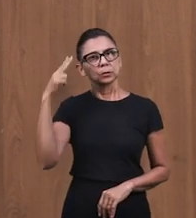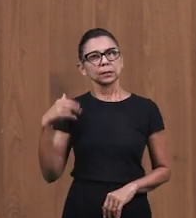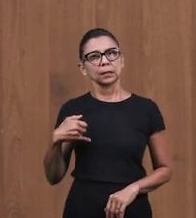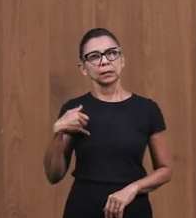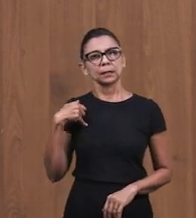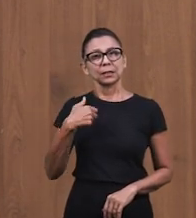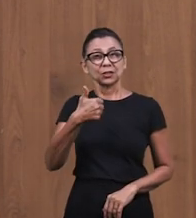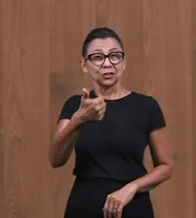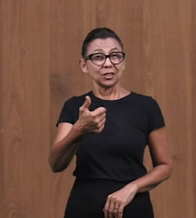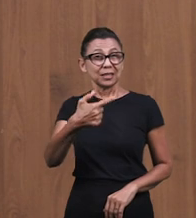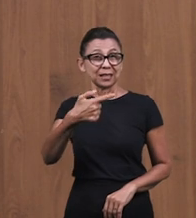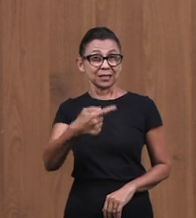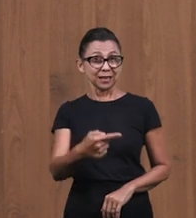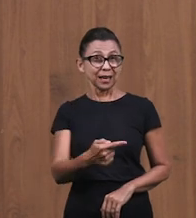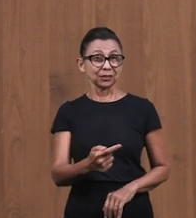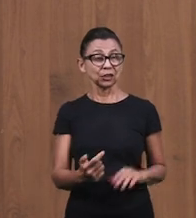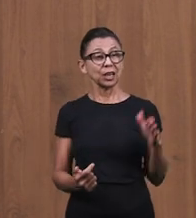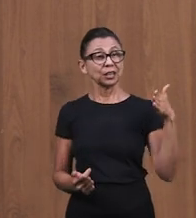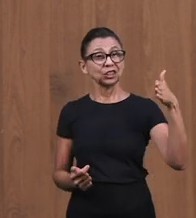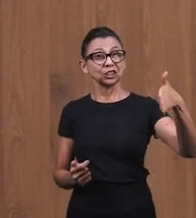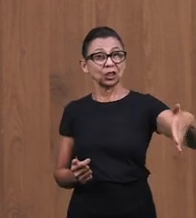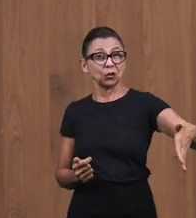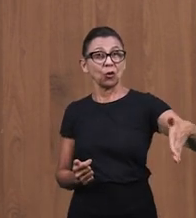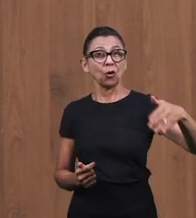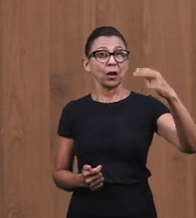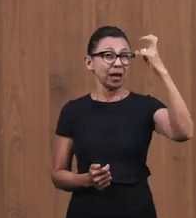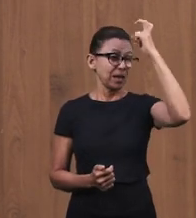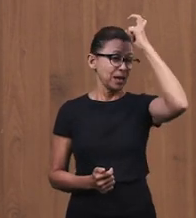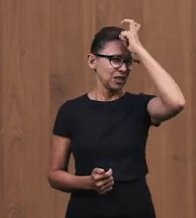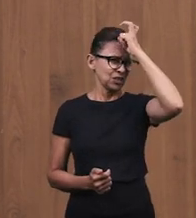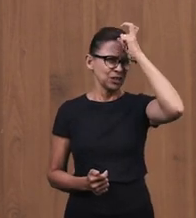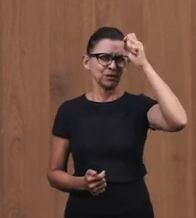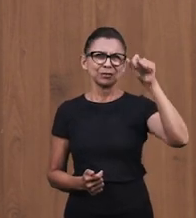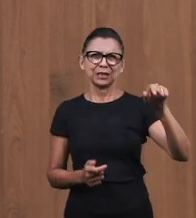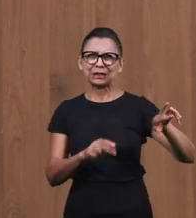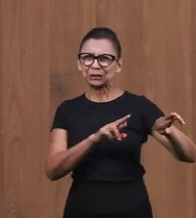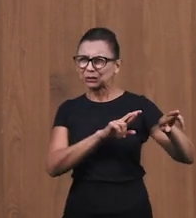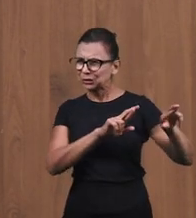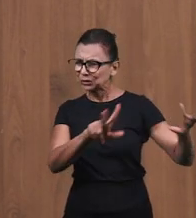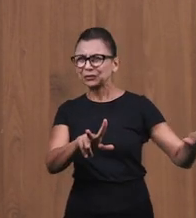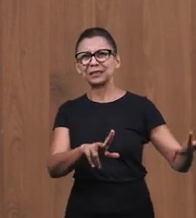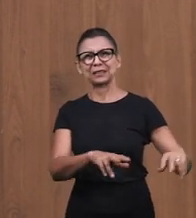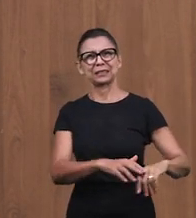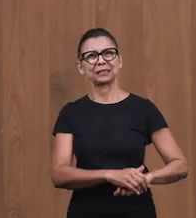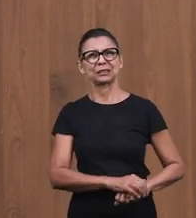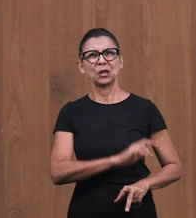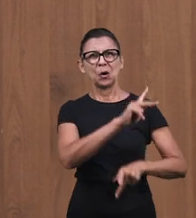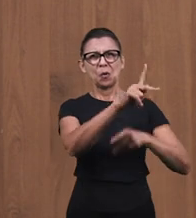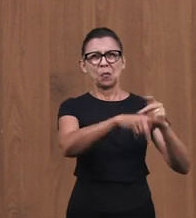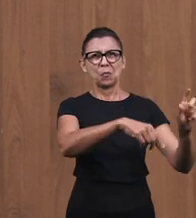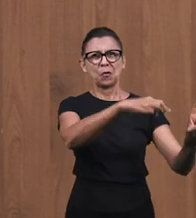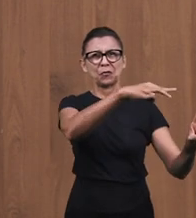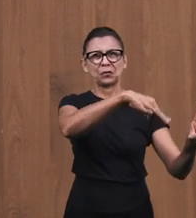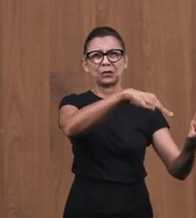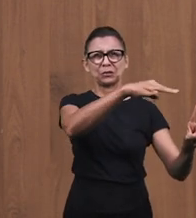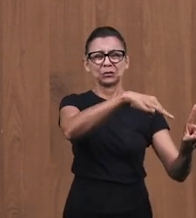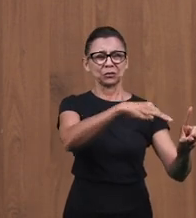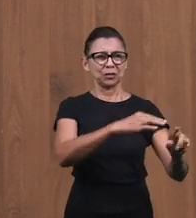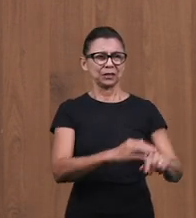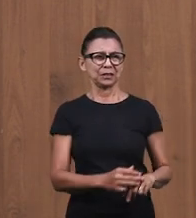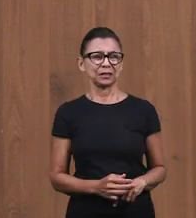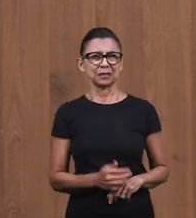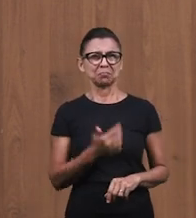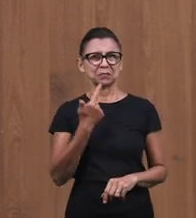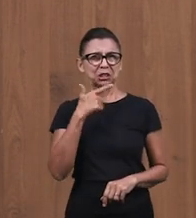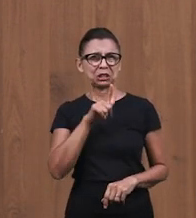idade. Lá tudo era muito diferente. As pessoas falavam outra língua, serviam a outros deuses, tinham costumes muito